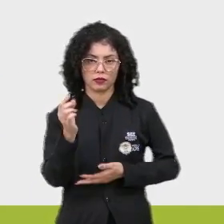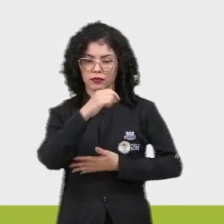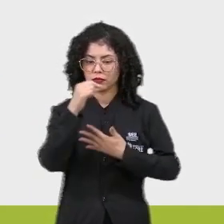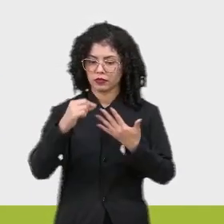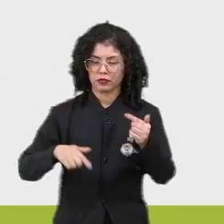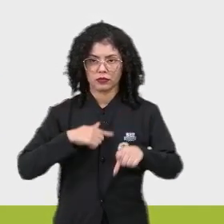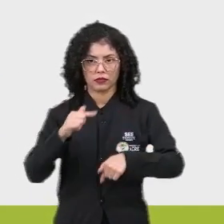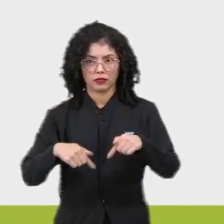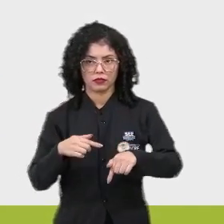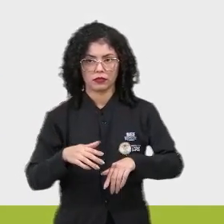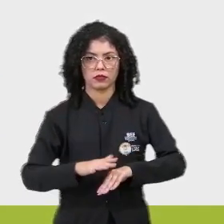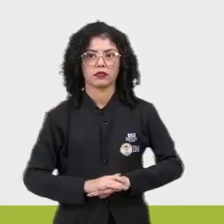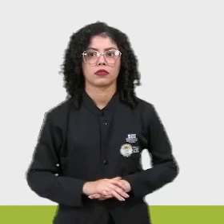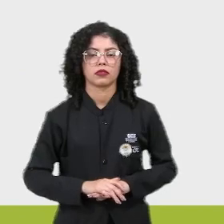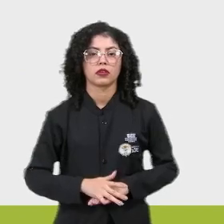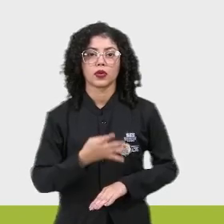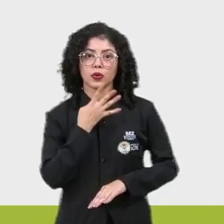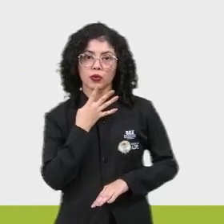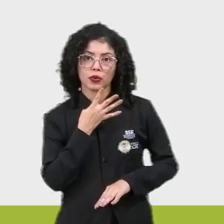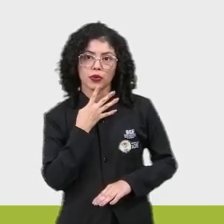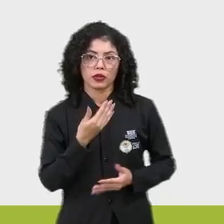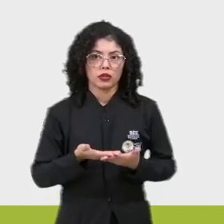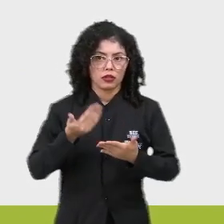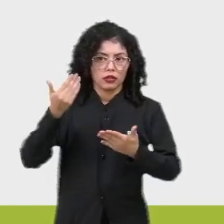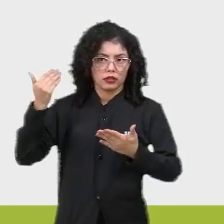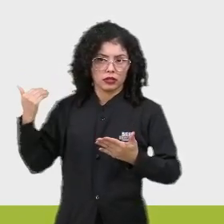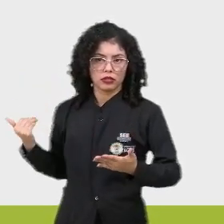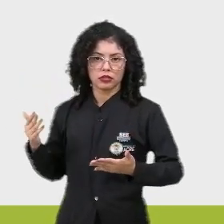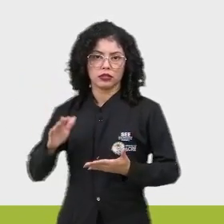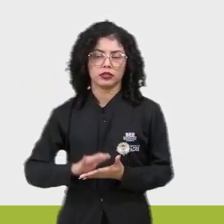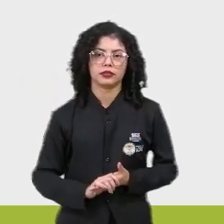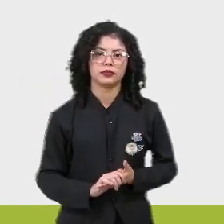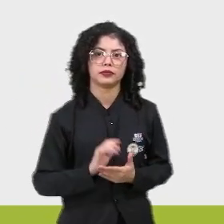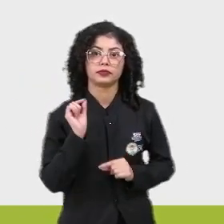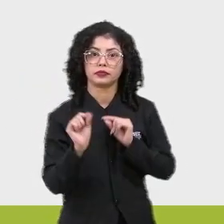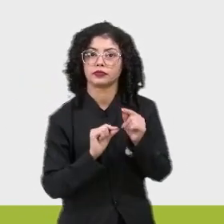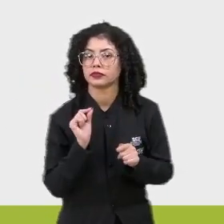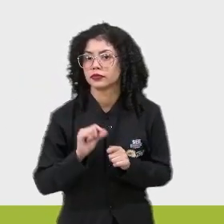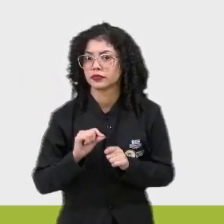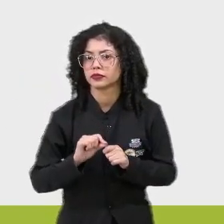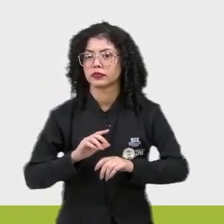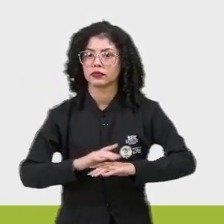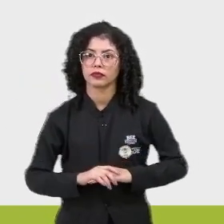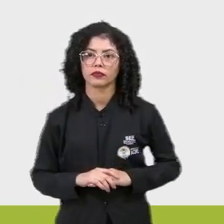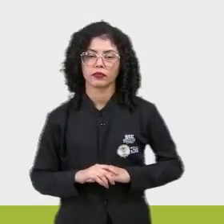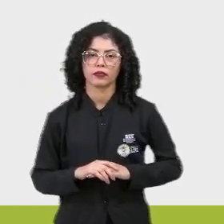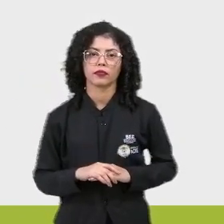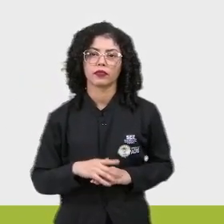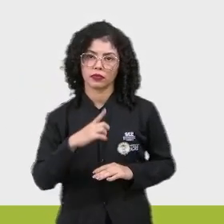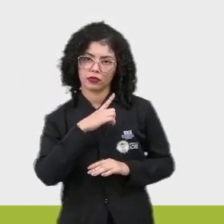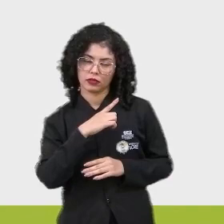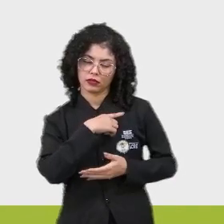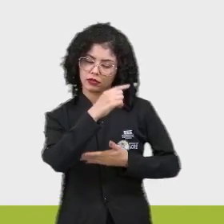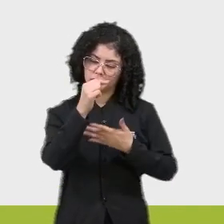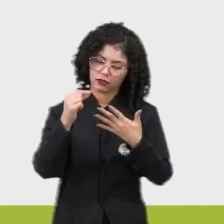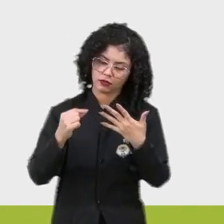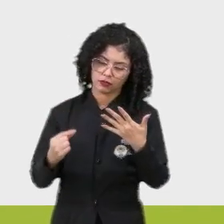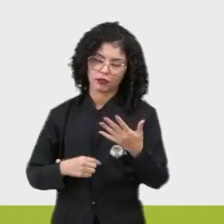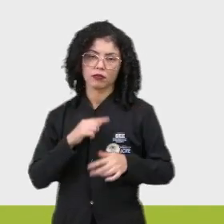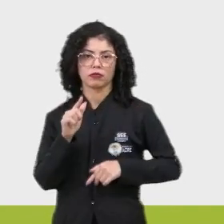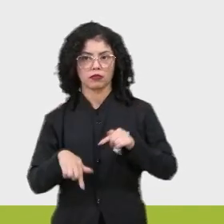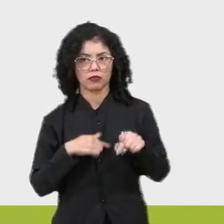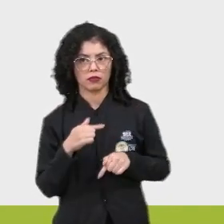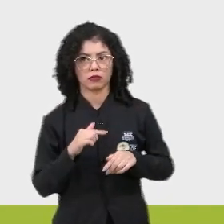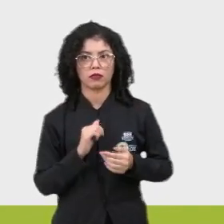elementos químicos conhecidos à época. O que ele fez? Ele pegava esses elementos